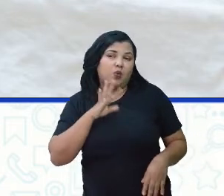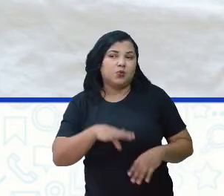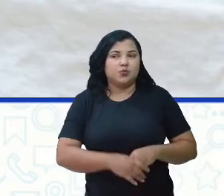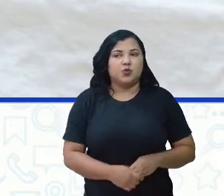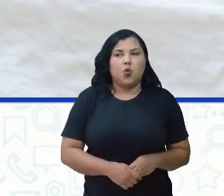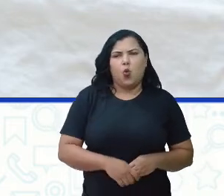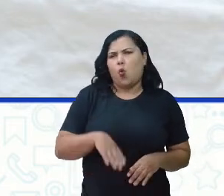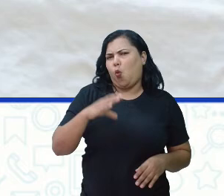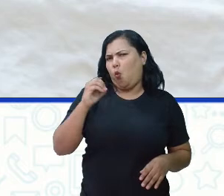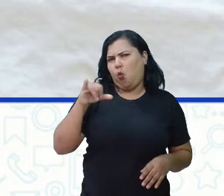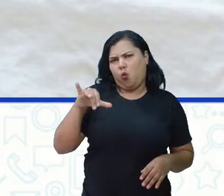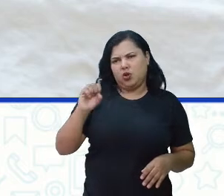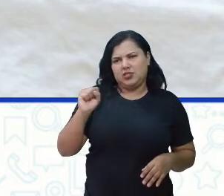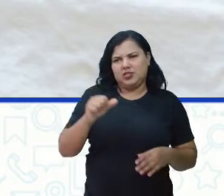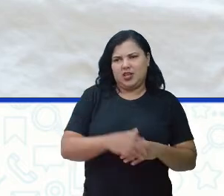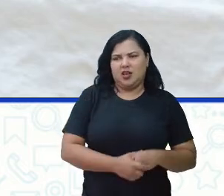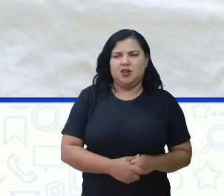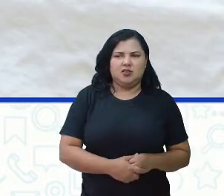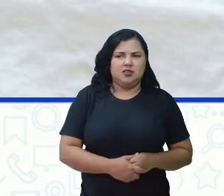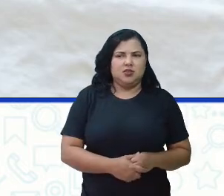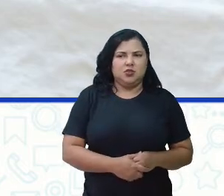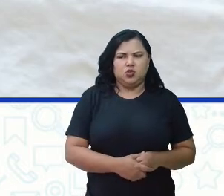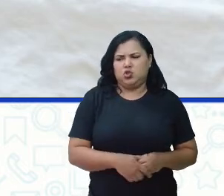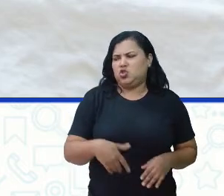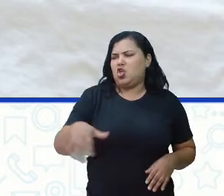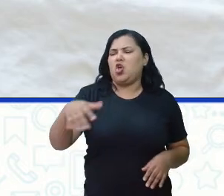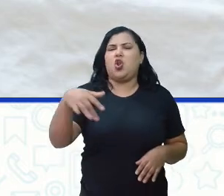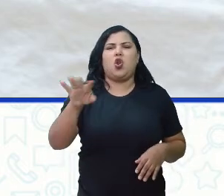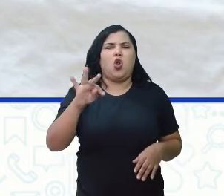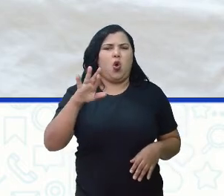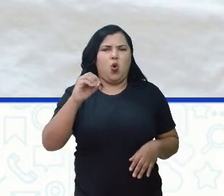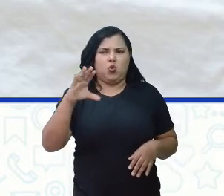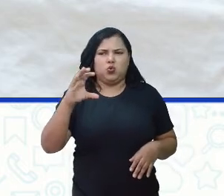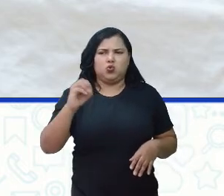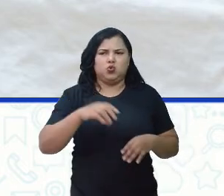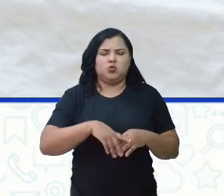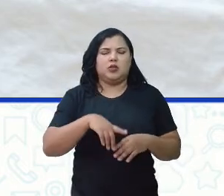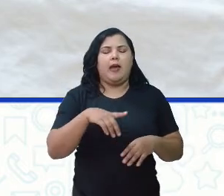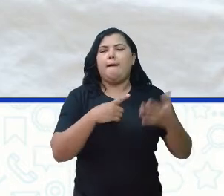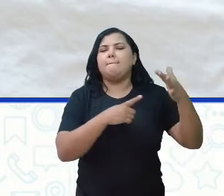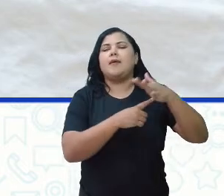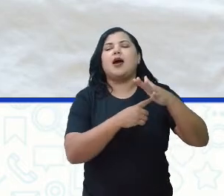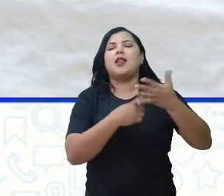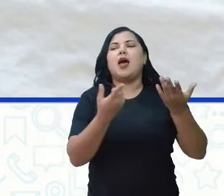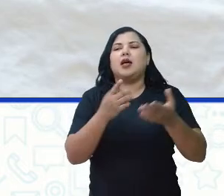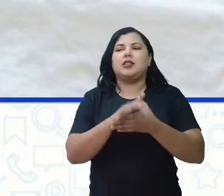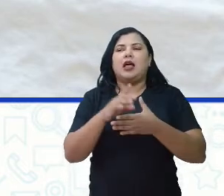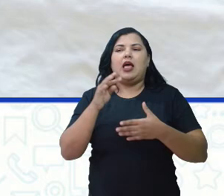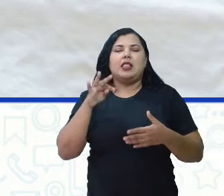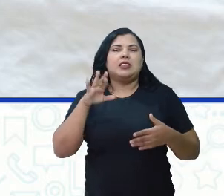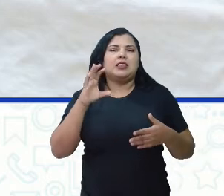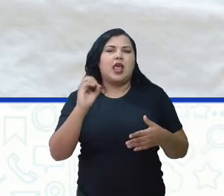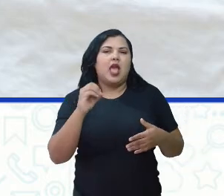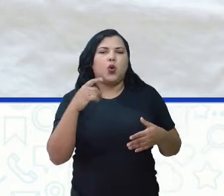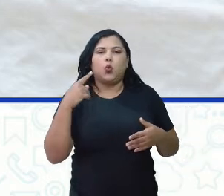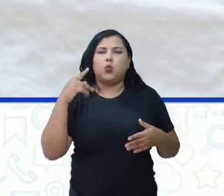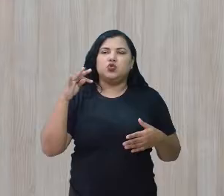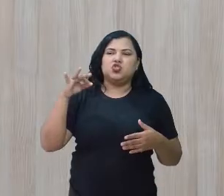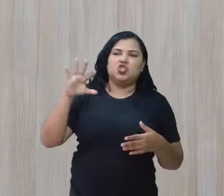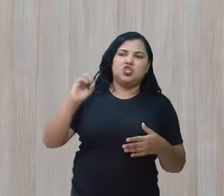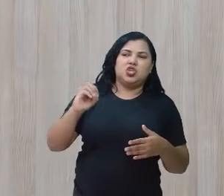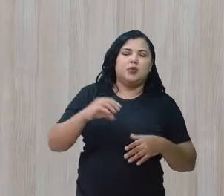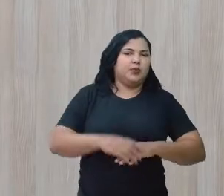legal, coisa ou coisar, troço, parada, treco, tipo, lance, significa que a